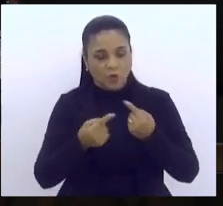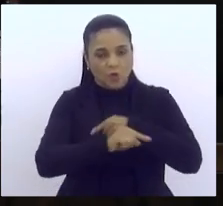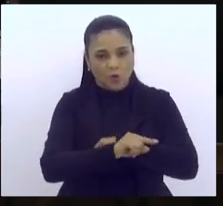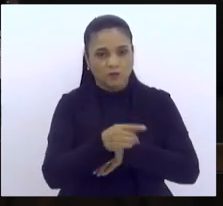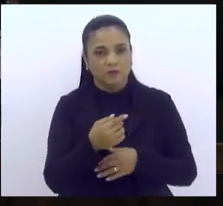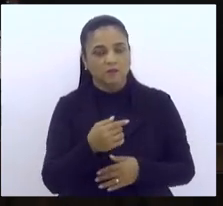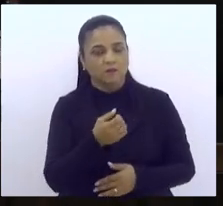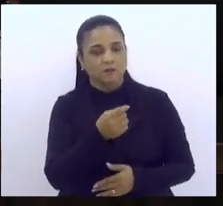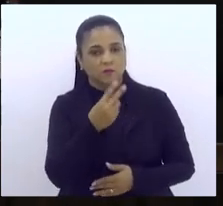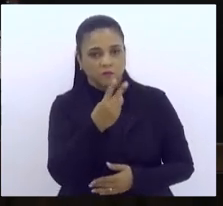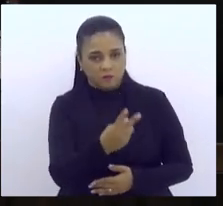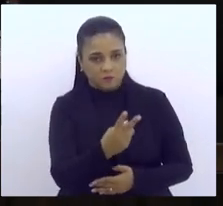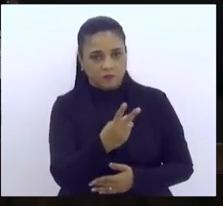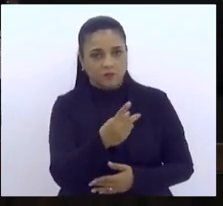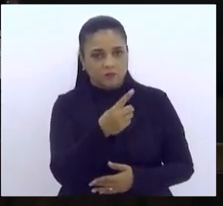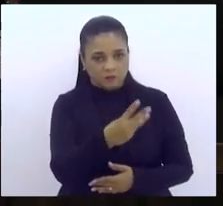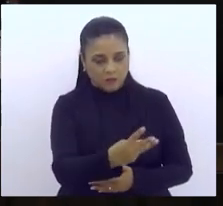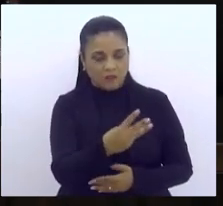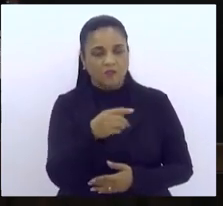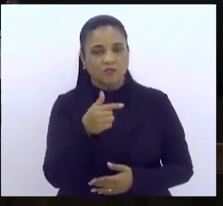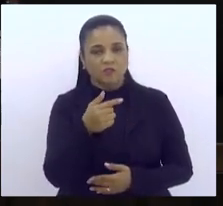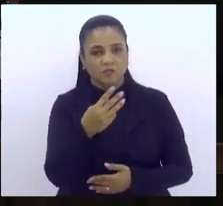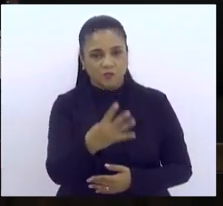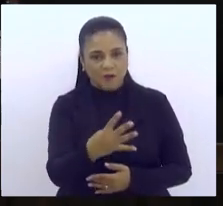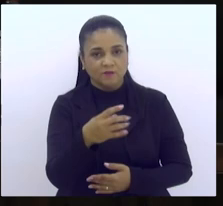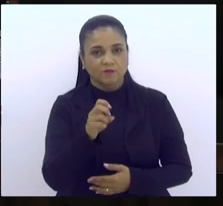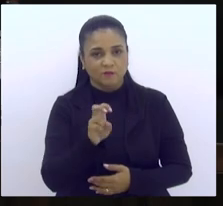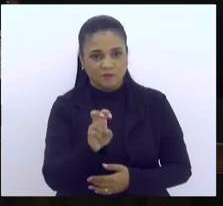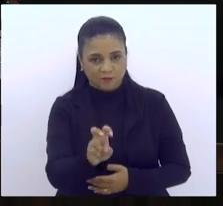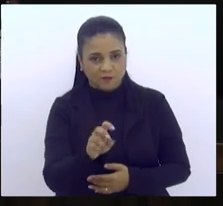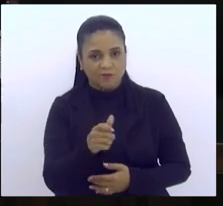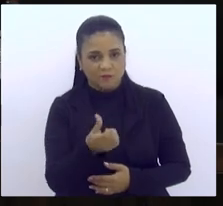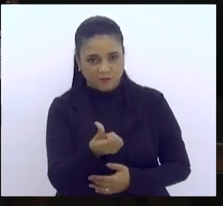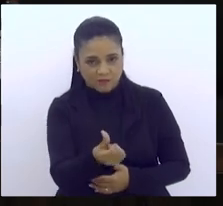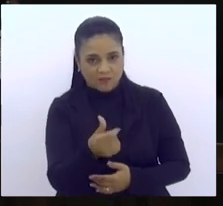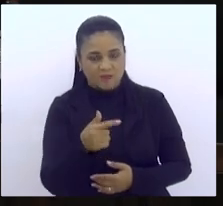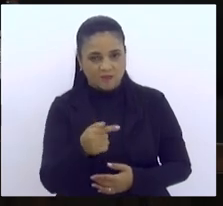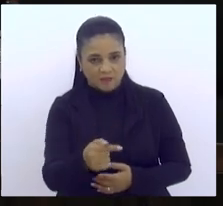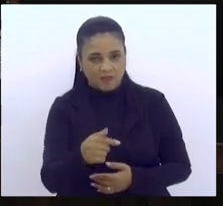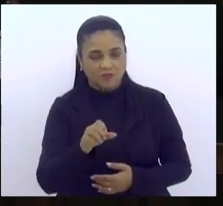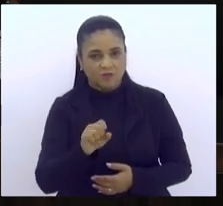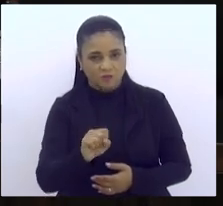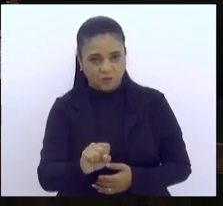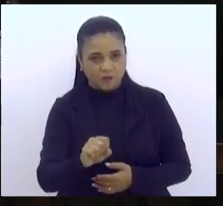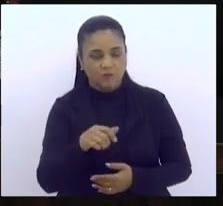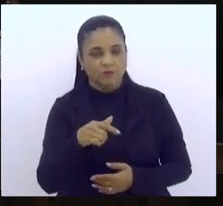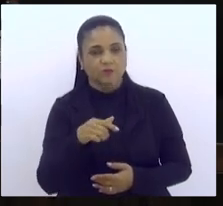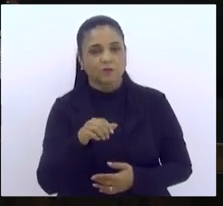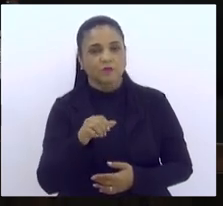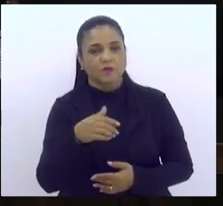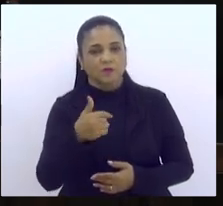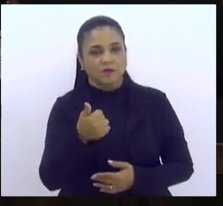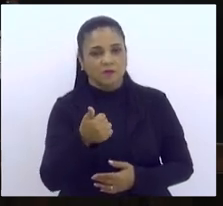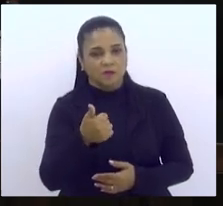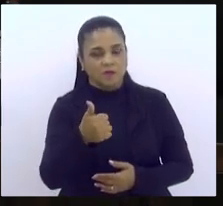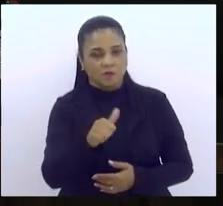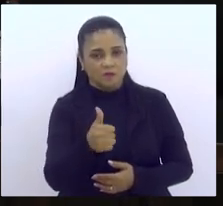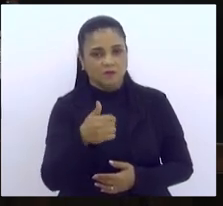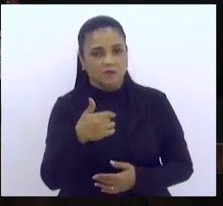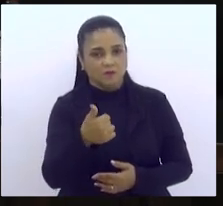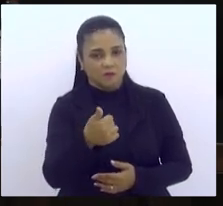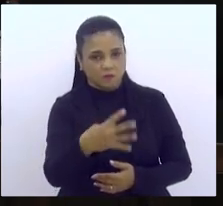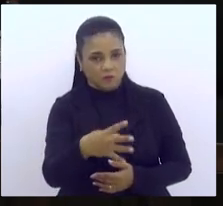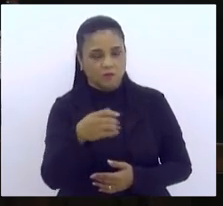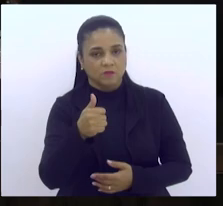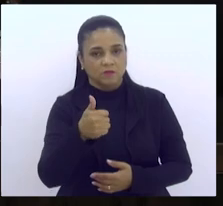3, 4, 5, 6, 7, 8, 9, 10, 11, 12, 13, 14, 16,